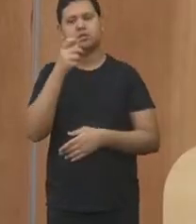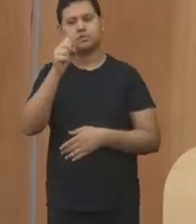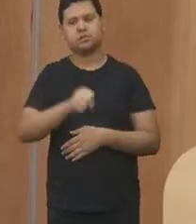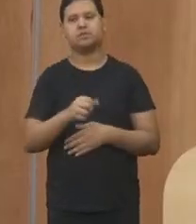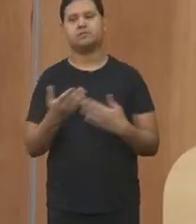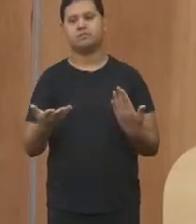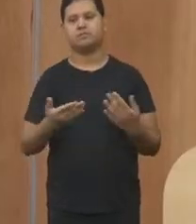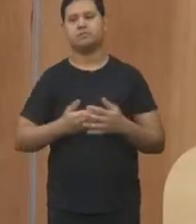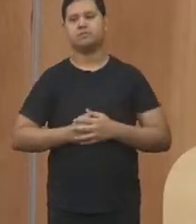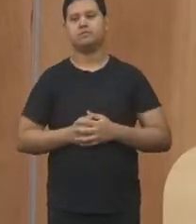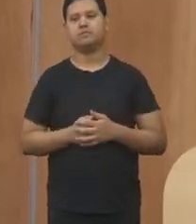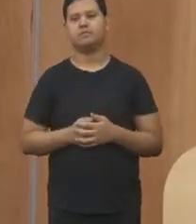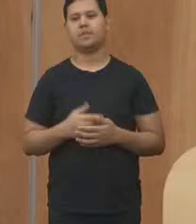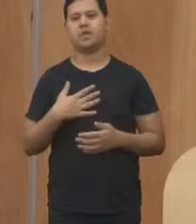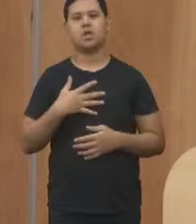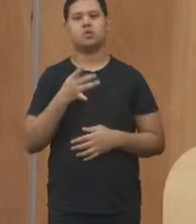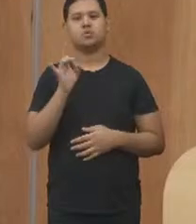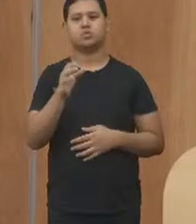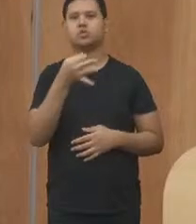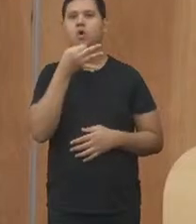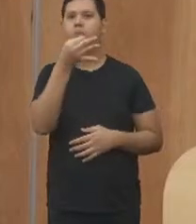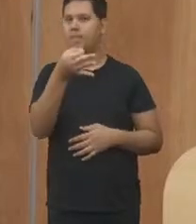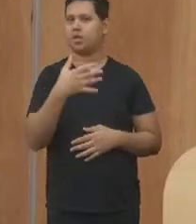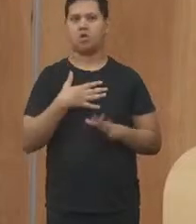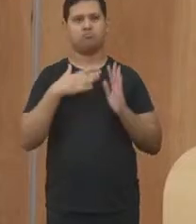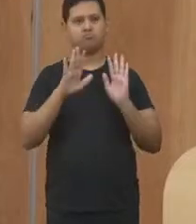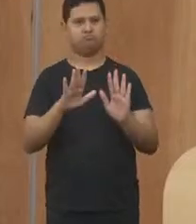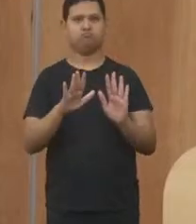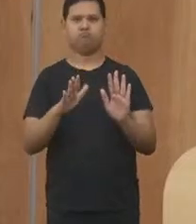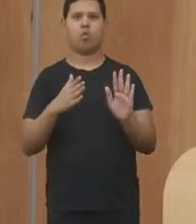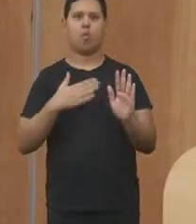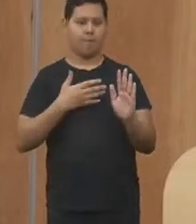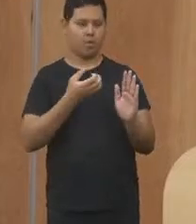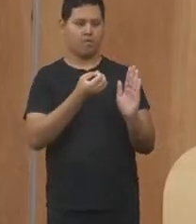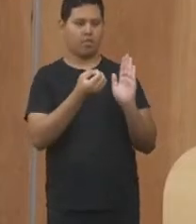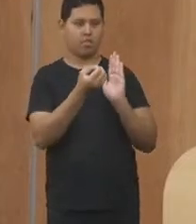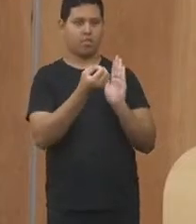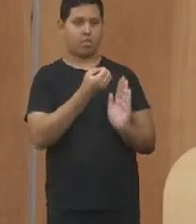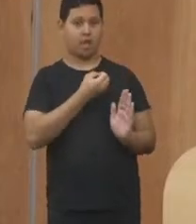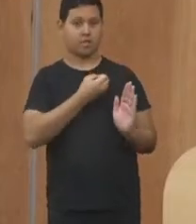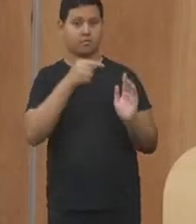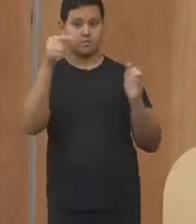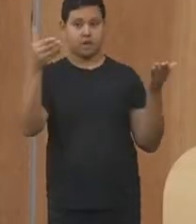é a única coisa que eu sou capaz de responder com os dados que eu tenho.